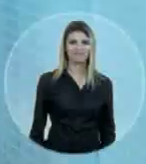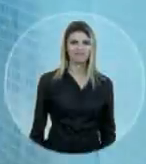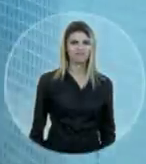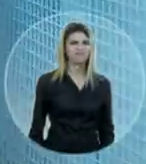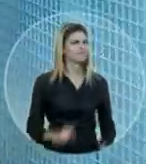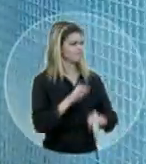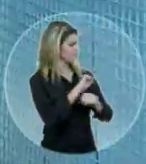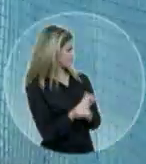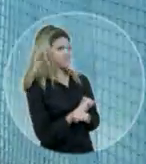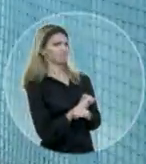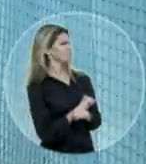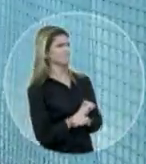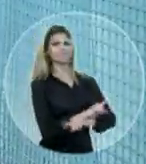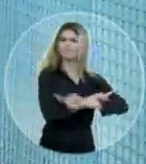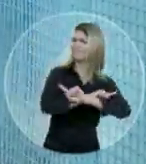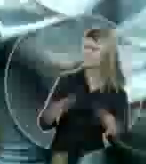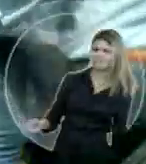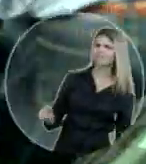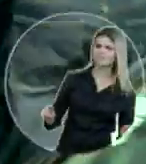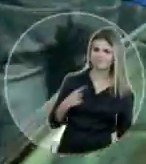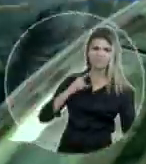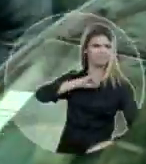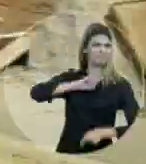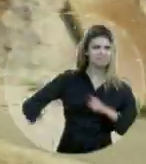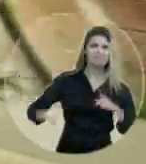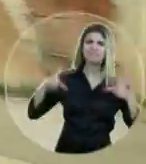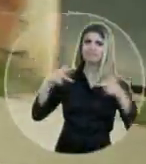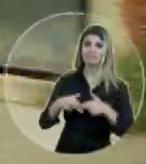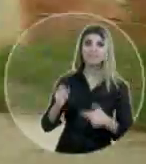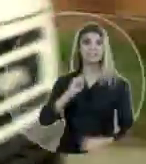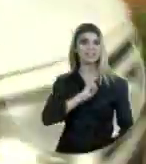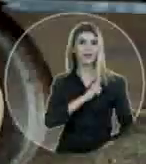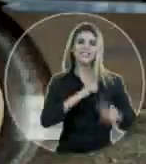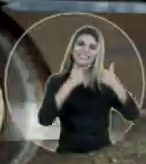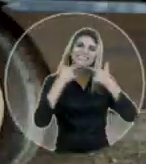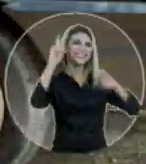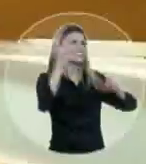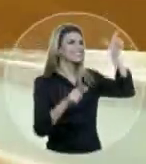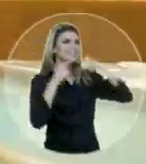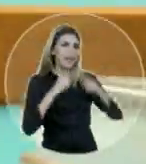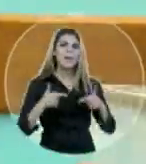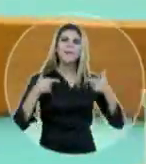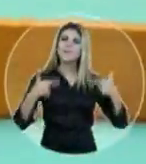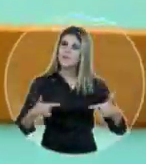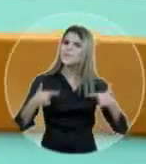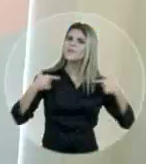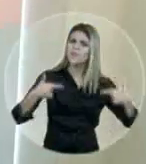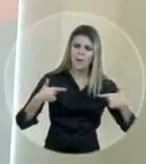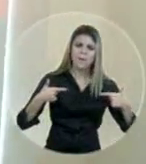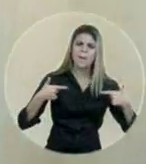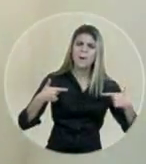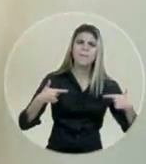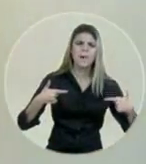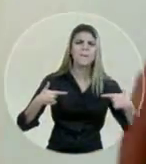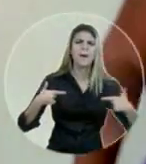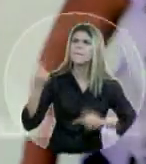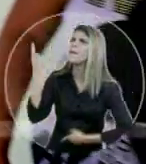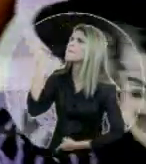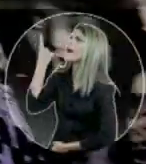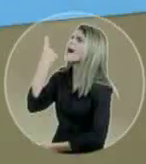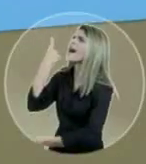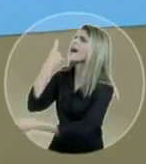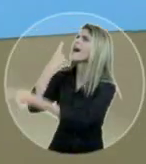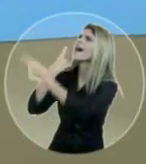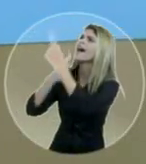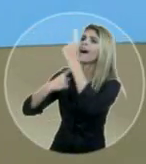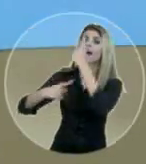22. Ninguém vai nos impedir, ninguém vai nos segurar. Quero ver São Gonçalo sorrir, quero ver São